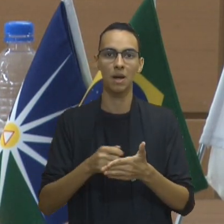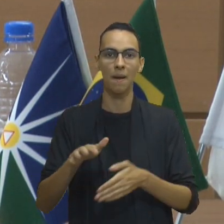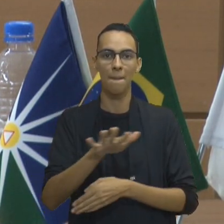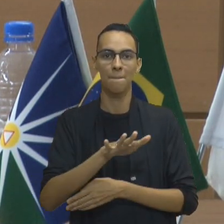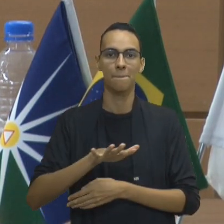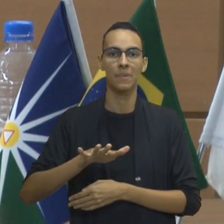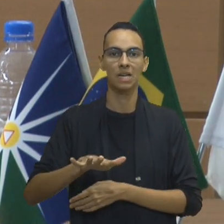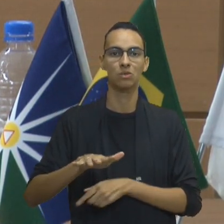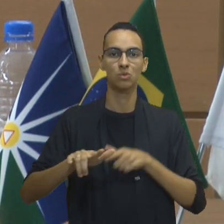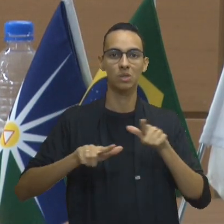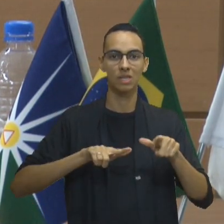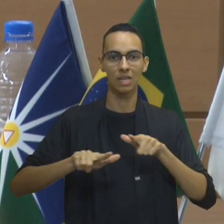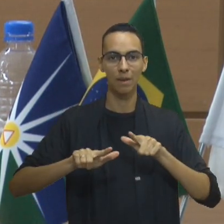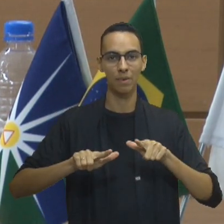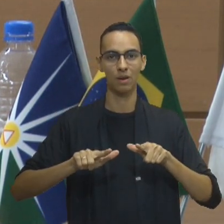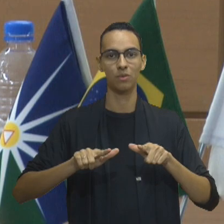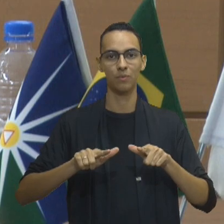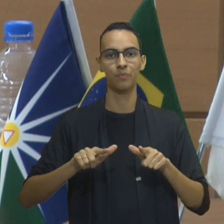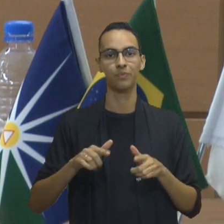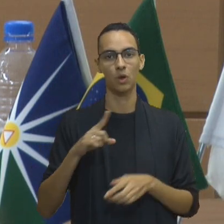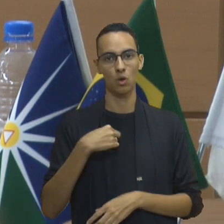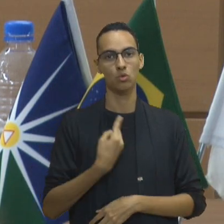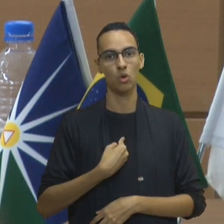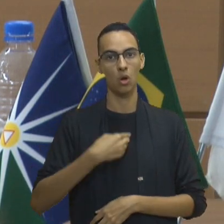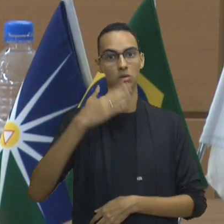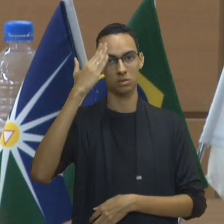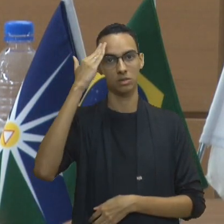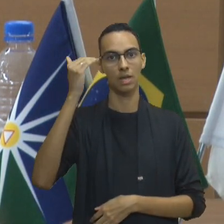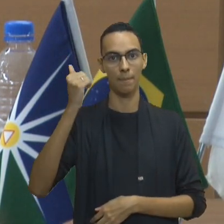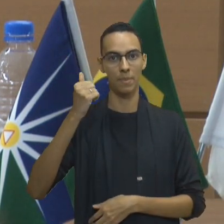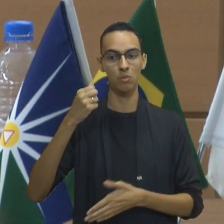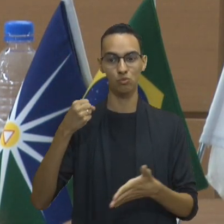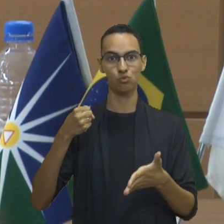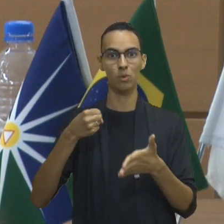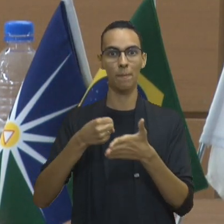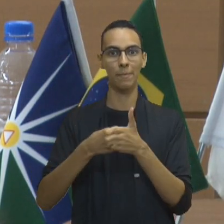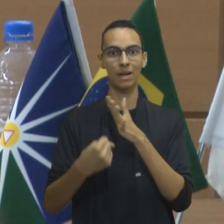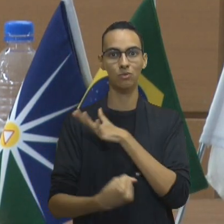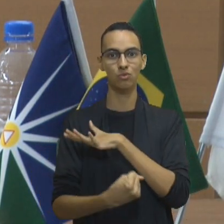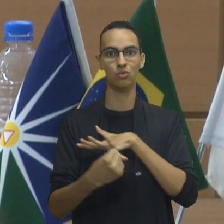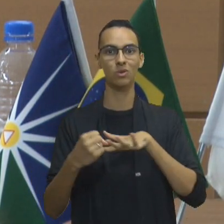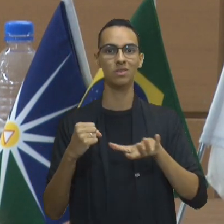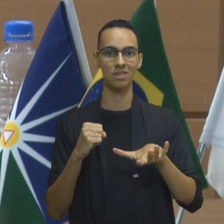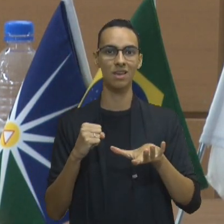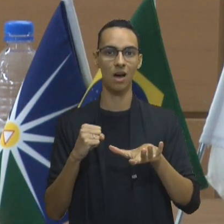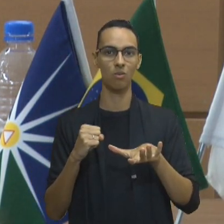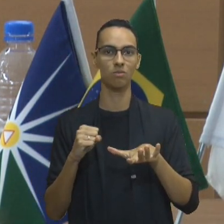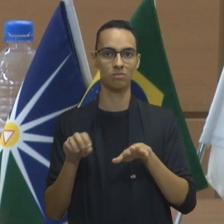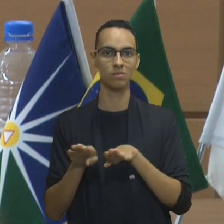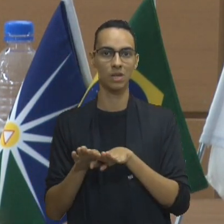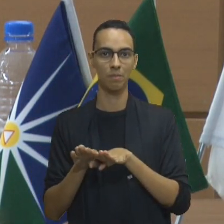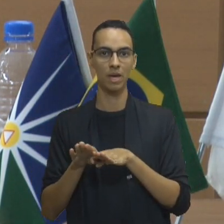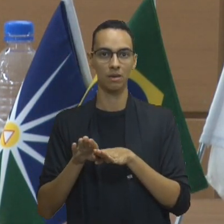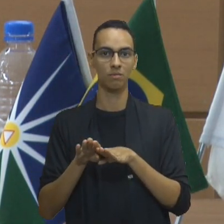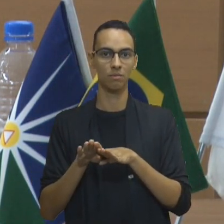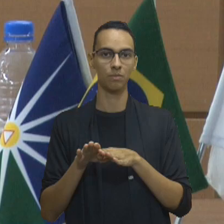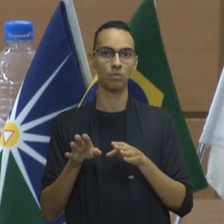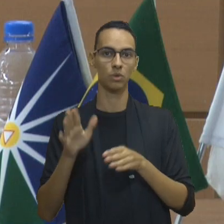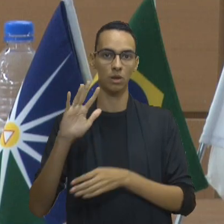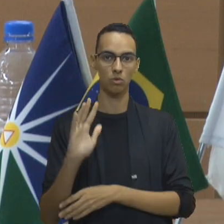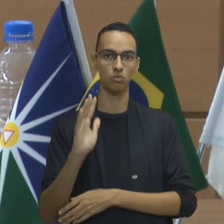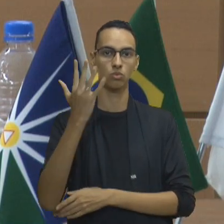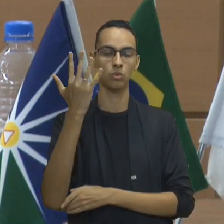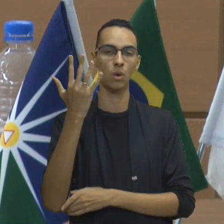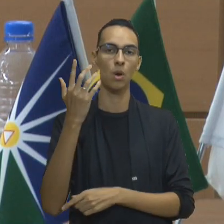serviços prestados. Estamos cientes do impacto social dessa medida, pois, para além de